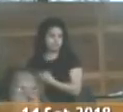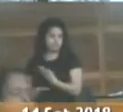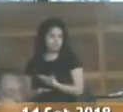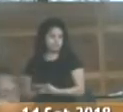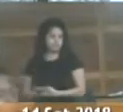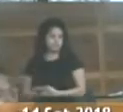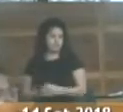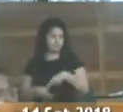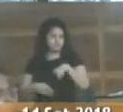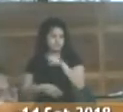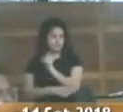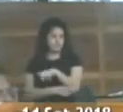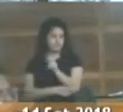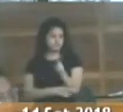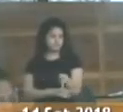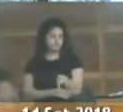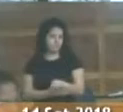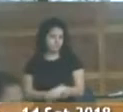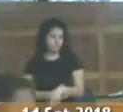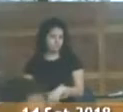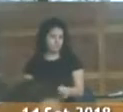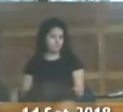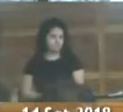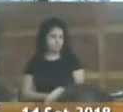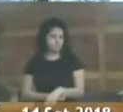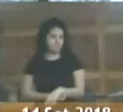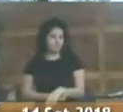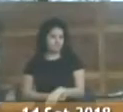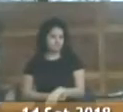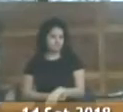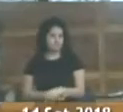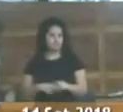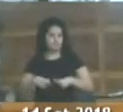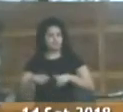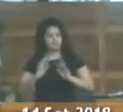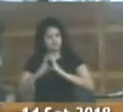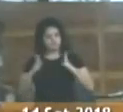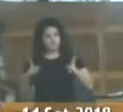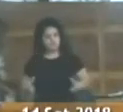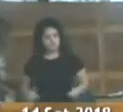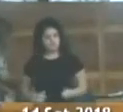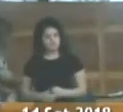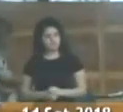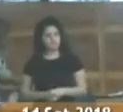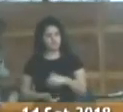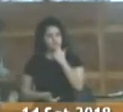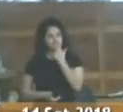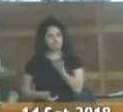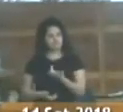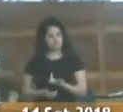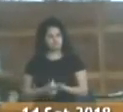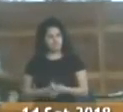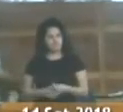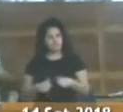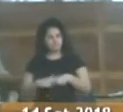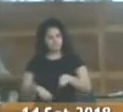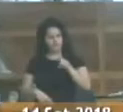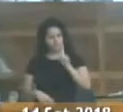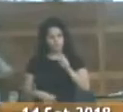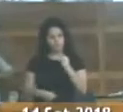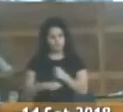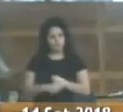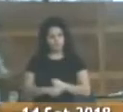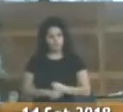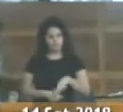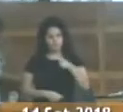professores, mediadores e auxiliares de serviços gerais. É normal, por exemplo, passar um ano sem o